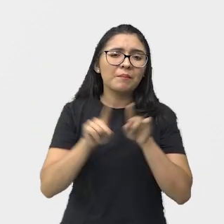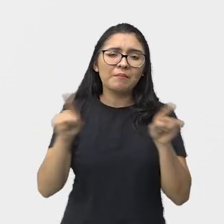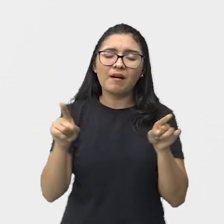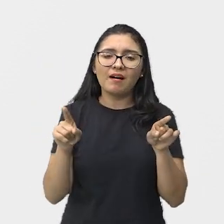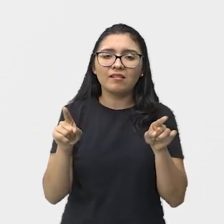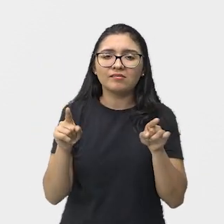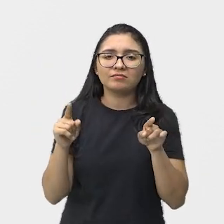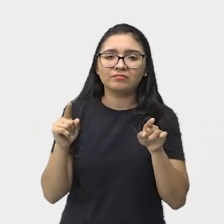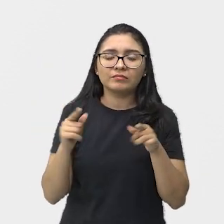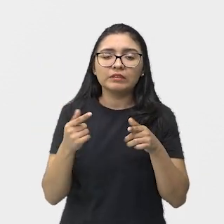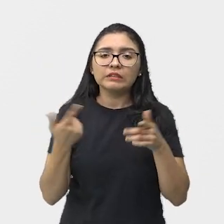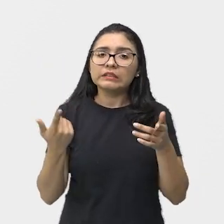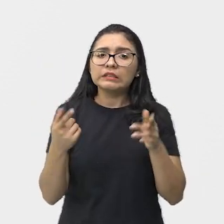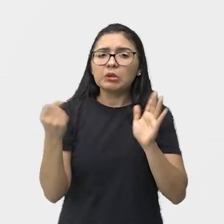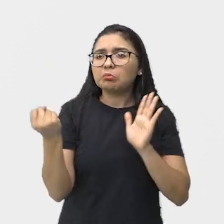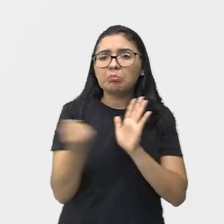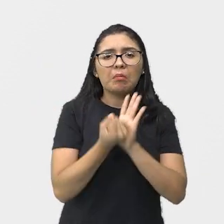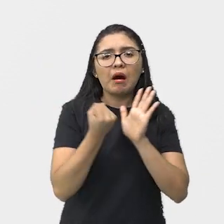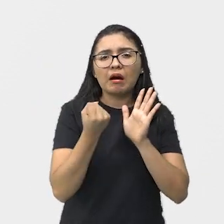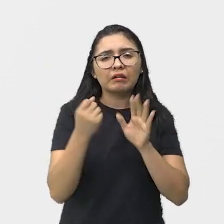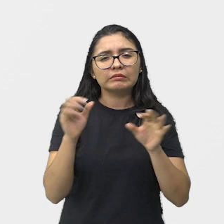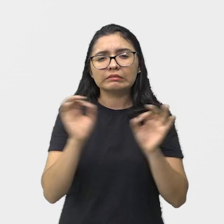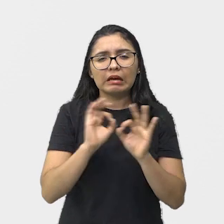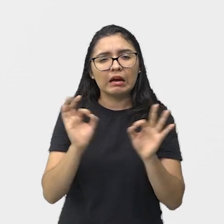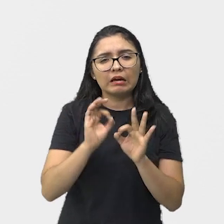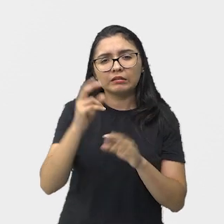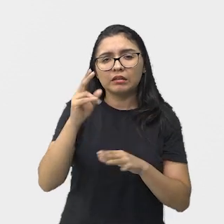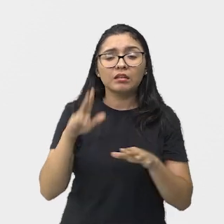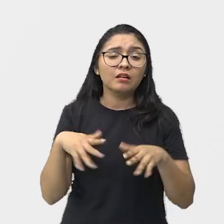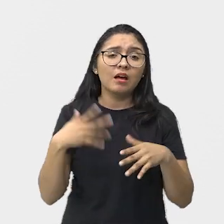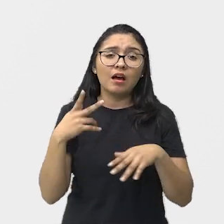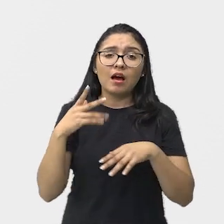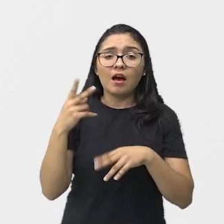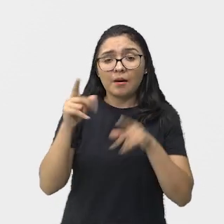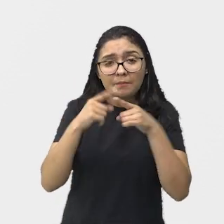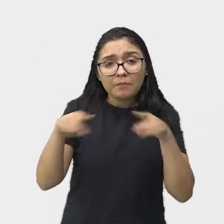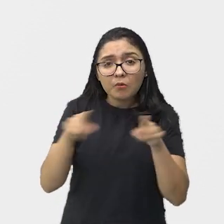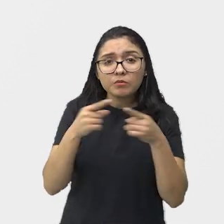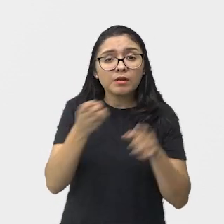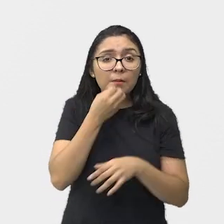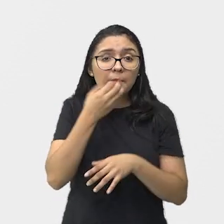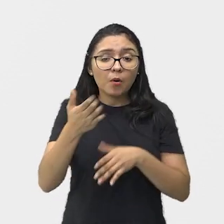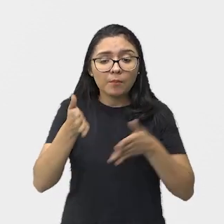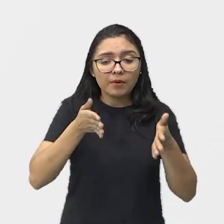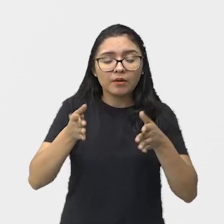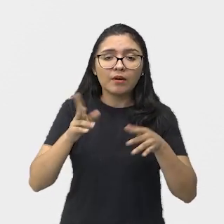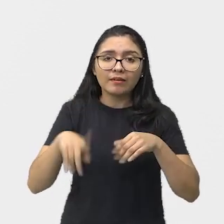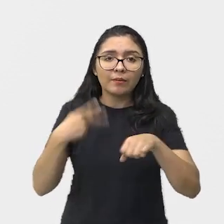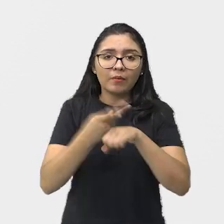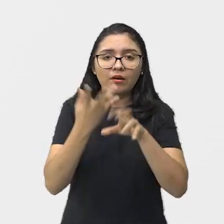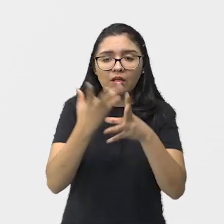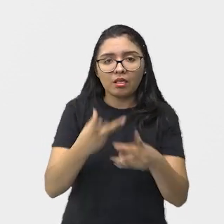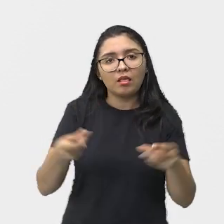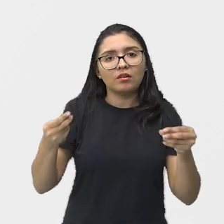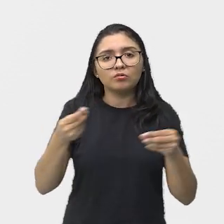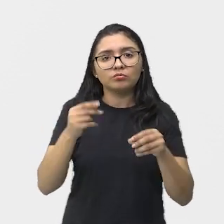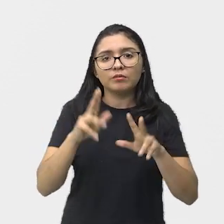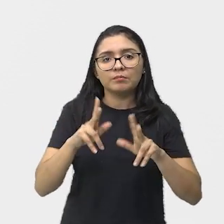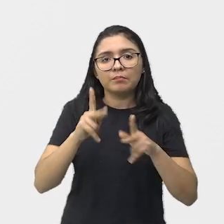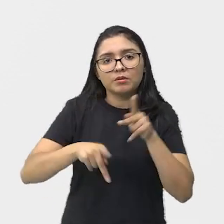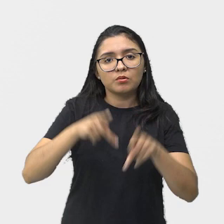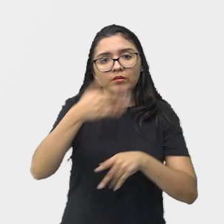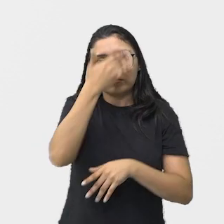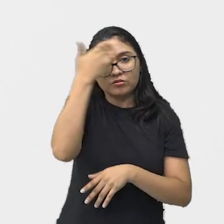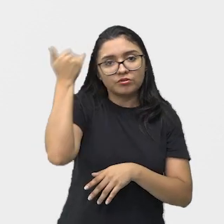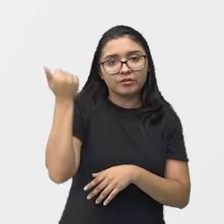de clássico e que não tem permanência. Logo, ninguém mais se lembra deles, ok? Então, falando sobre